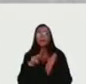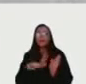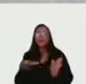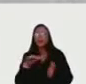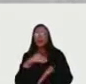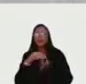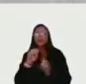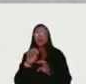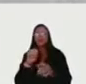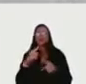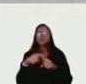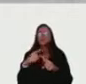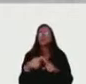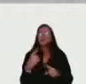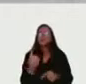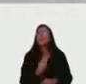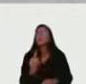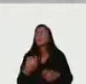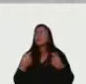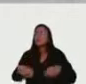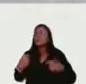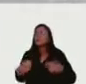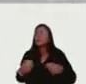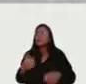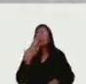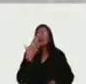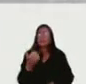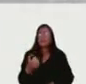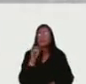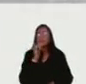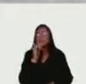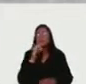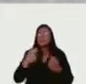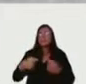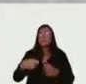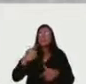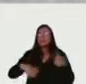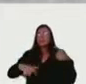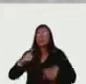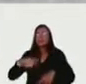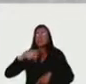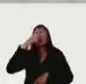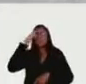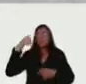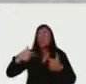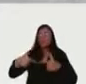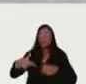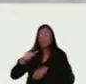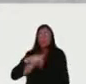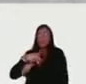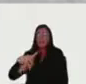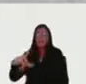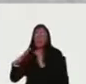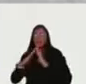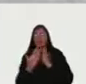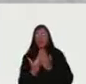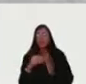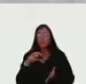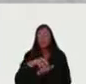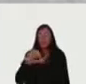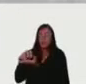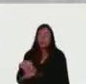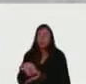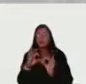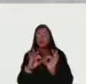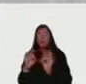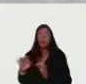temos a necessidade de mais pessoas trabalhando dentro das unidades escolares. Vamos lembrar, né, que só